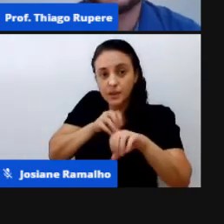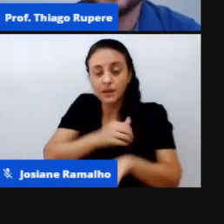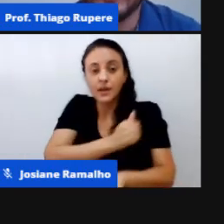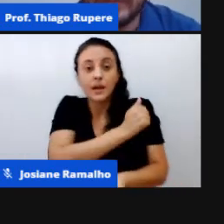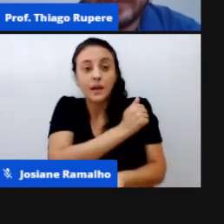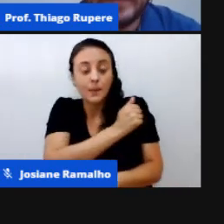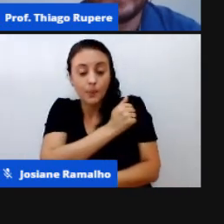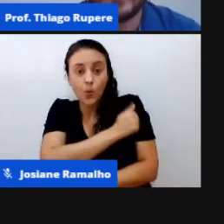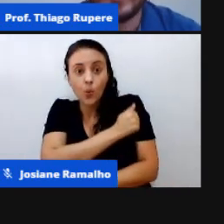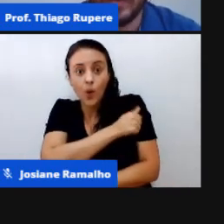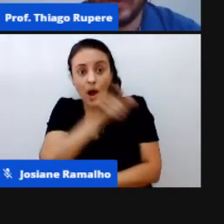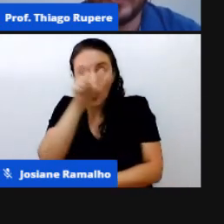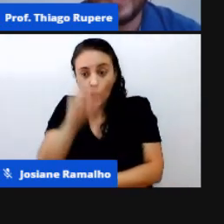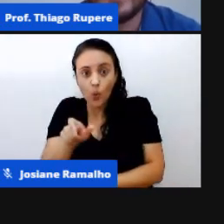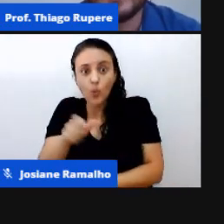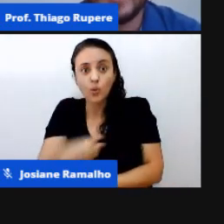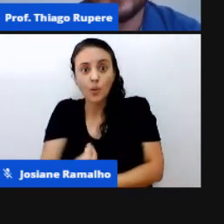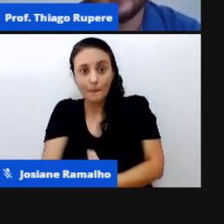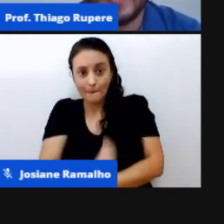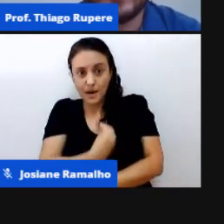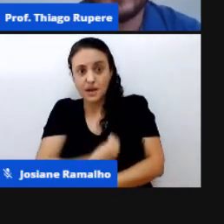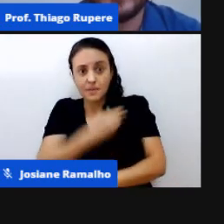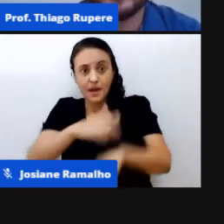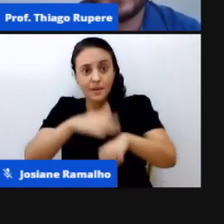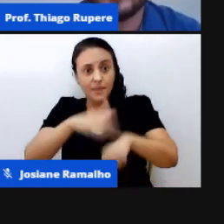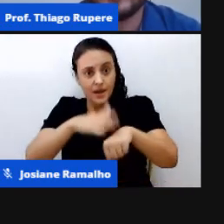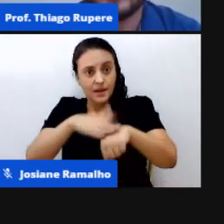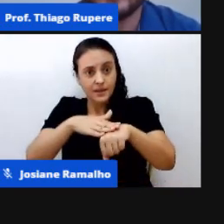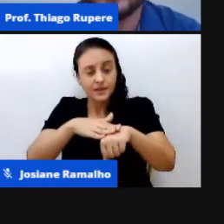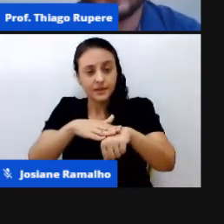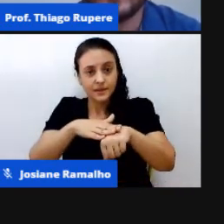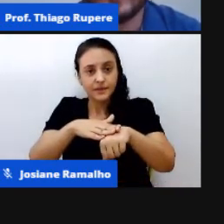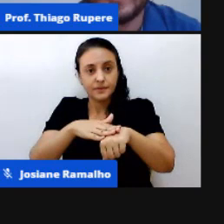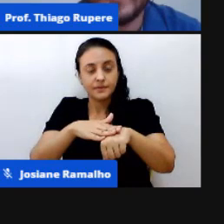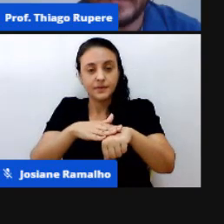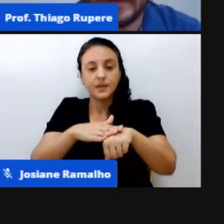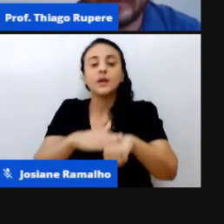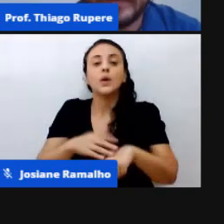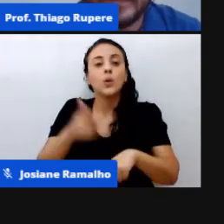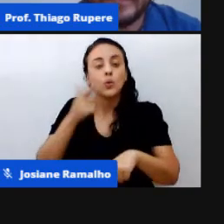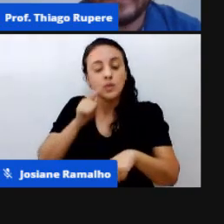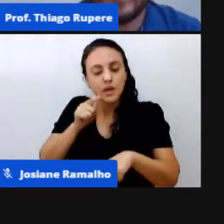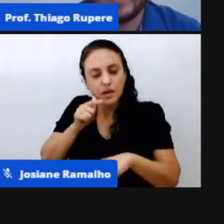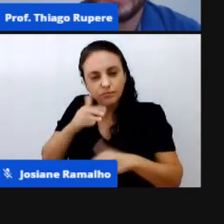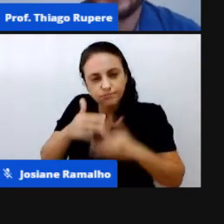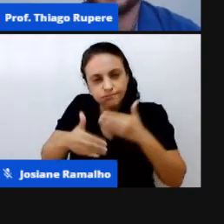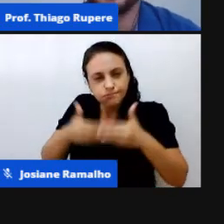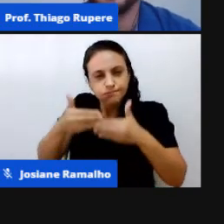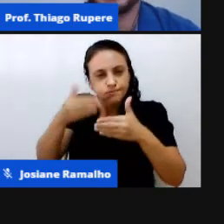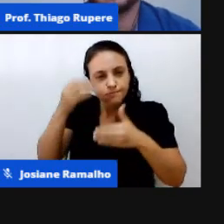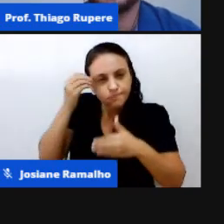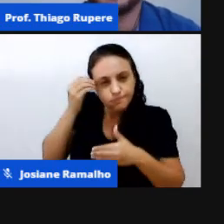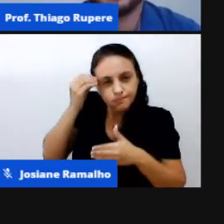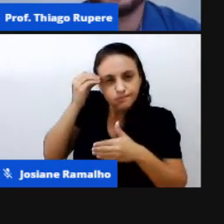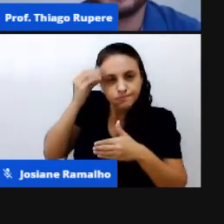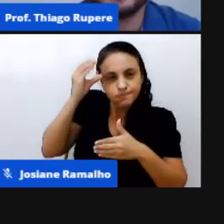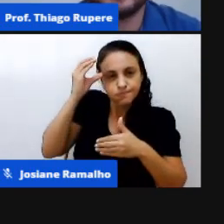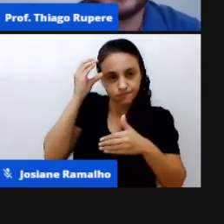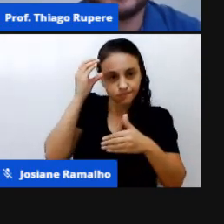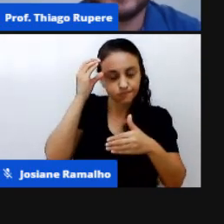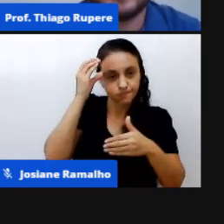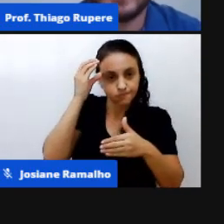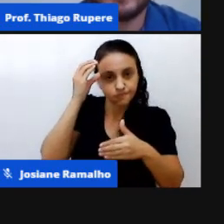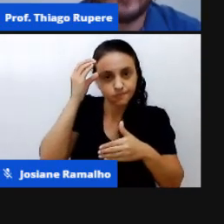mais ativo, de modo mais engajados no processo de construção de conhecimento. Valente, Almeida e